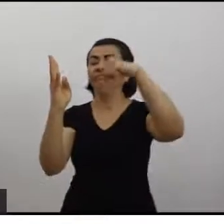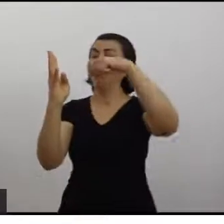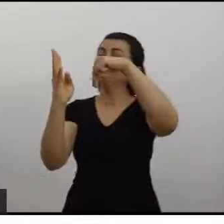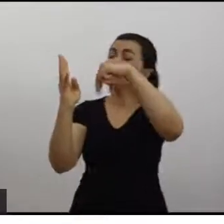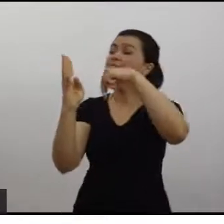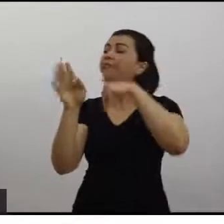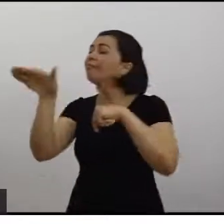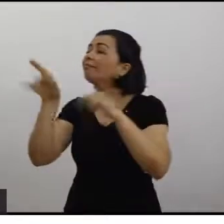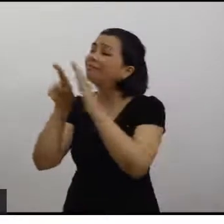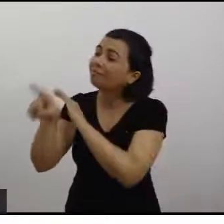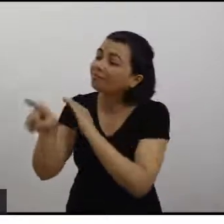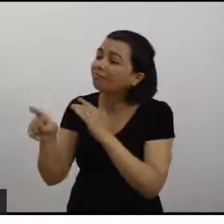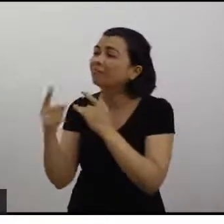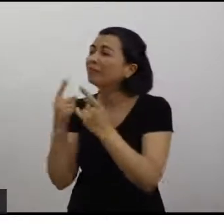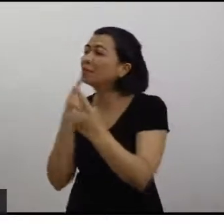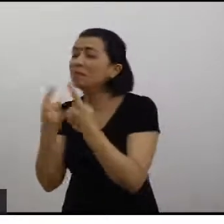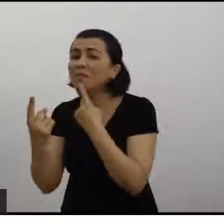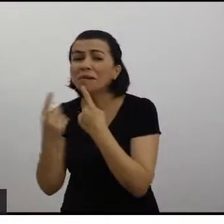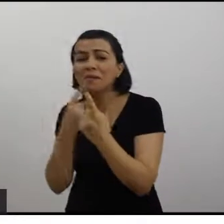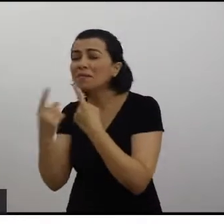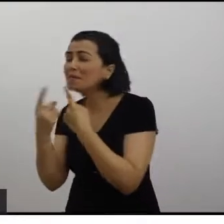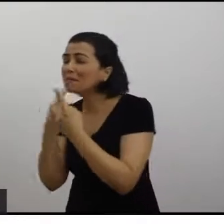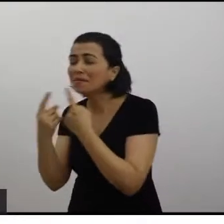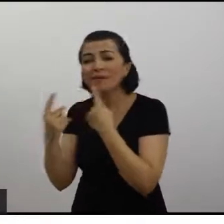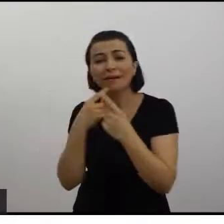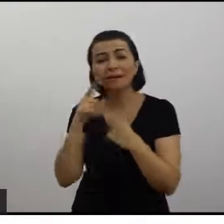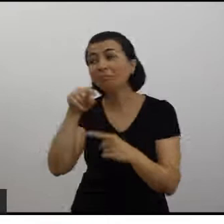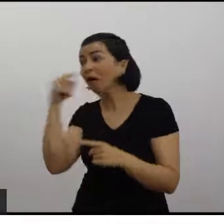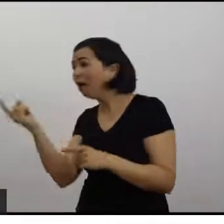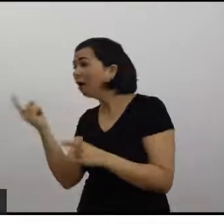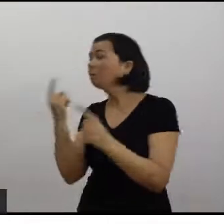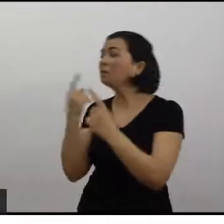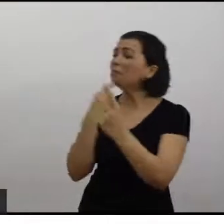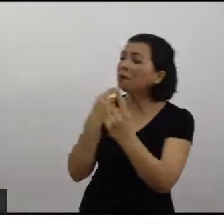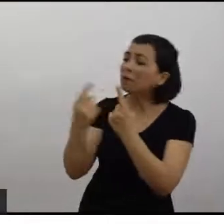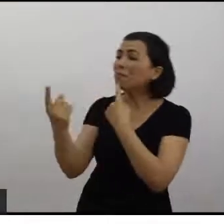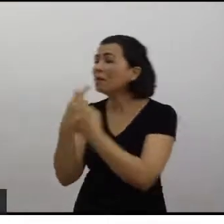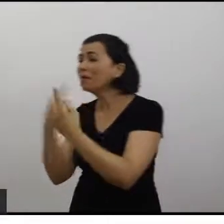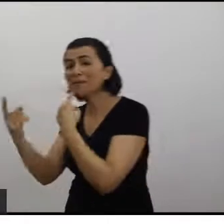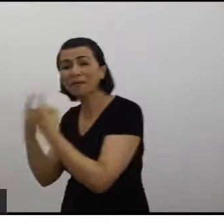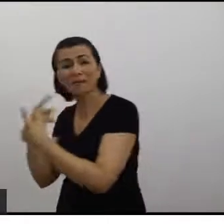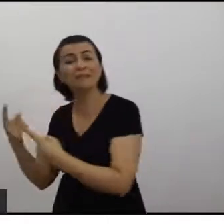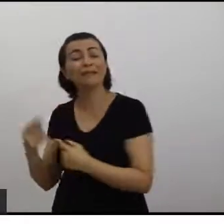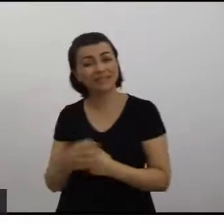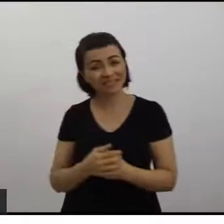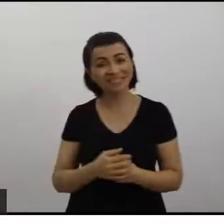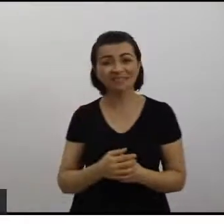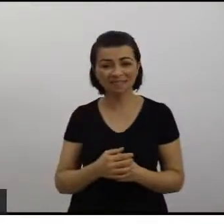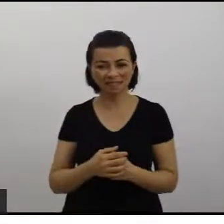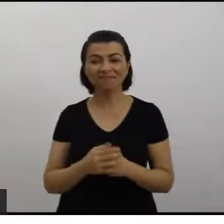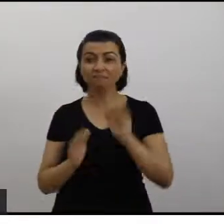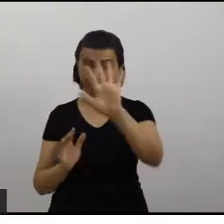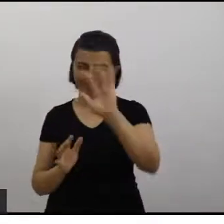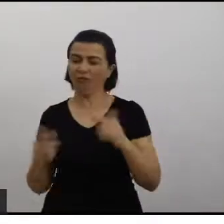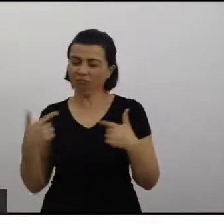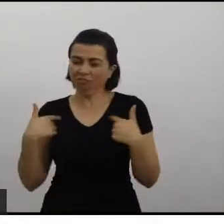de alguma maneira, interessava aquela pessoa para falar aquilo. Agora, tem um negócio super importante de falar, que é o